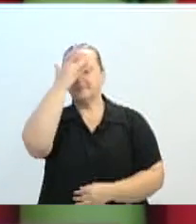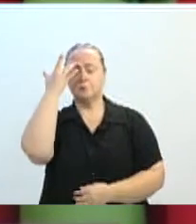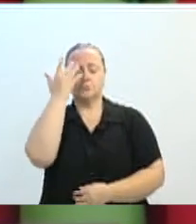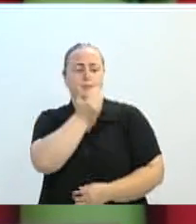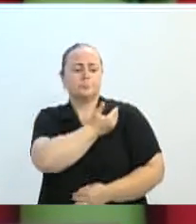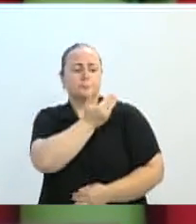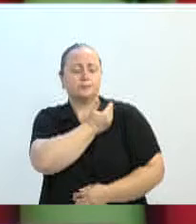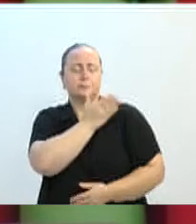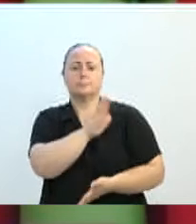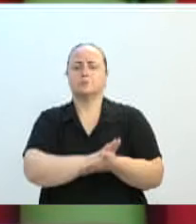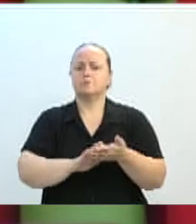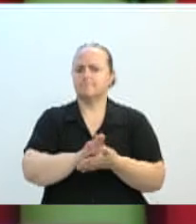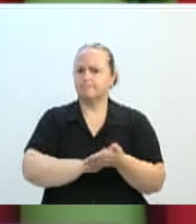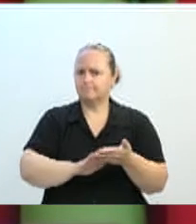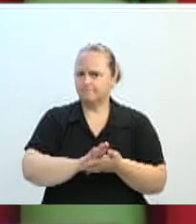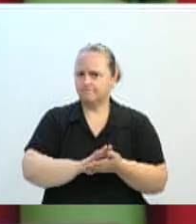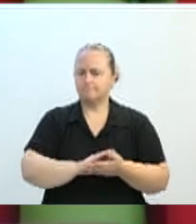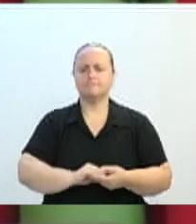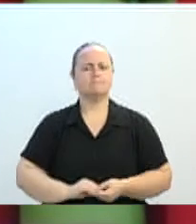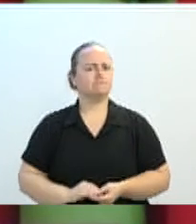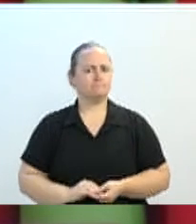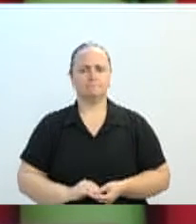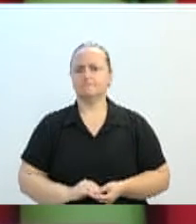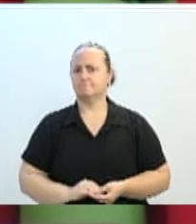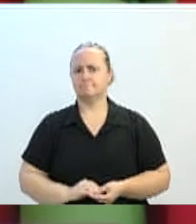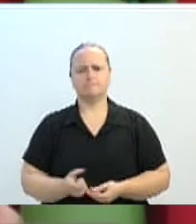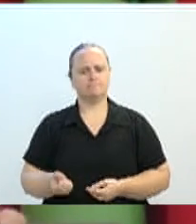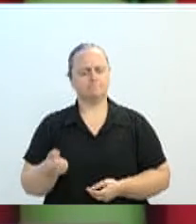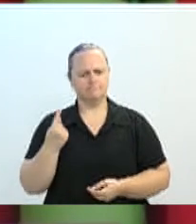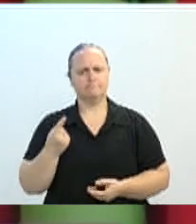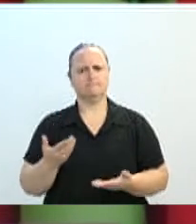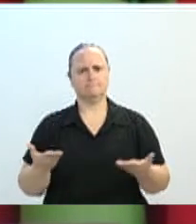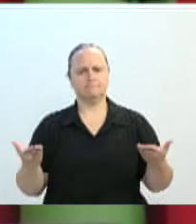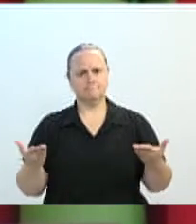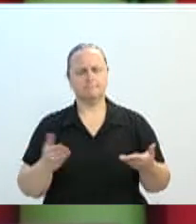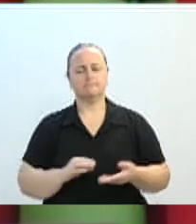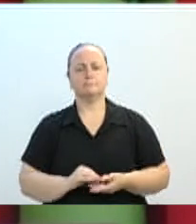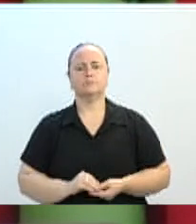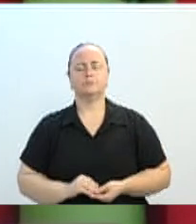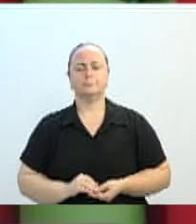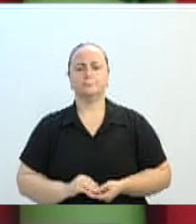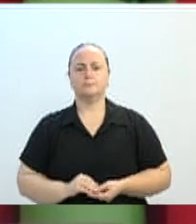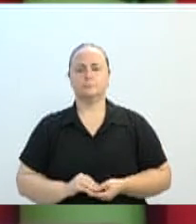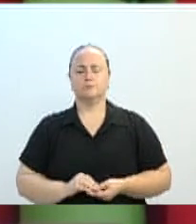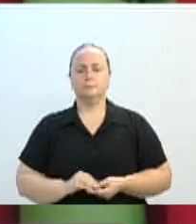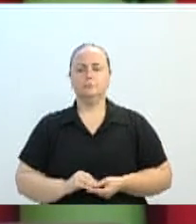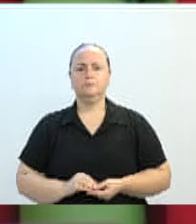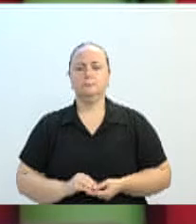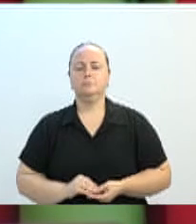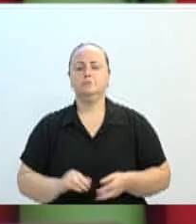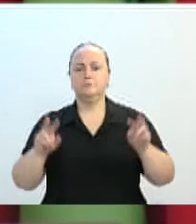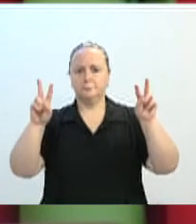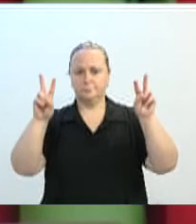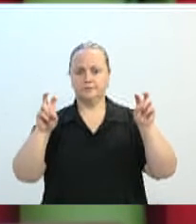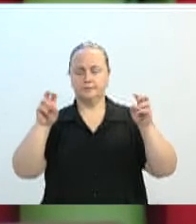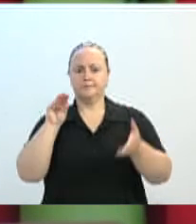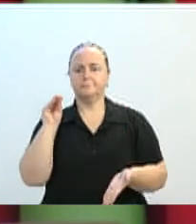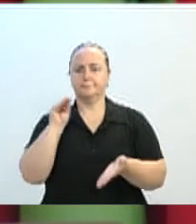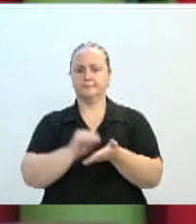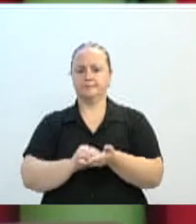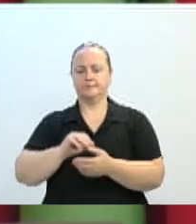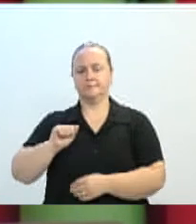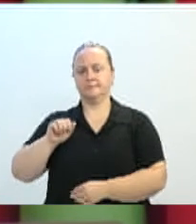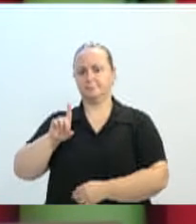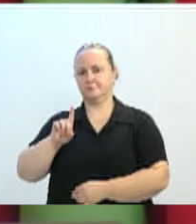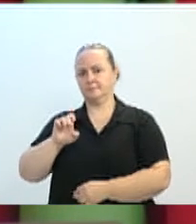discriminadas na chave da pessoal Isso é um absurdo e em relação ao agendamento é não SF